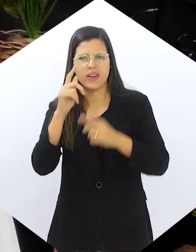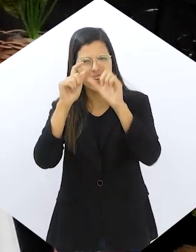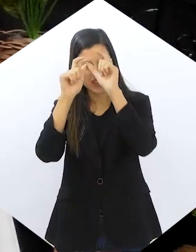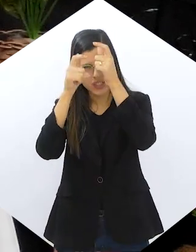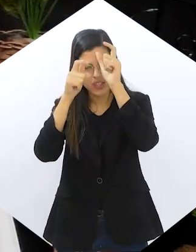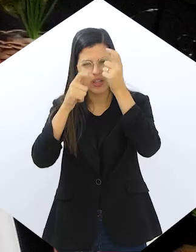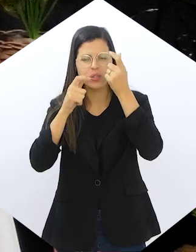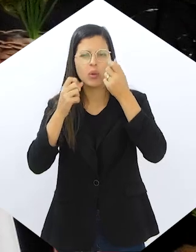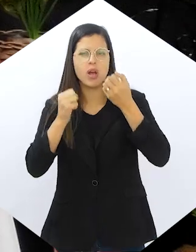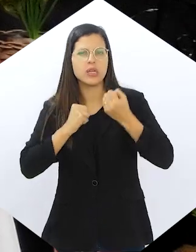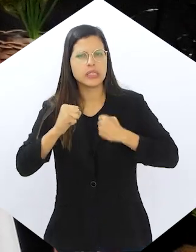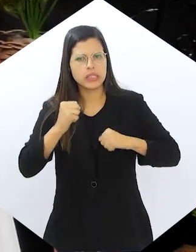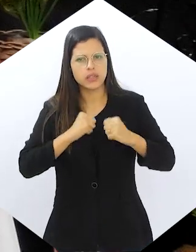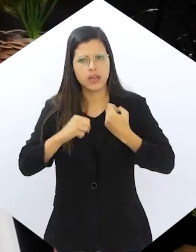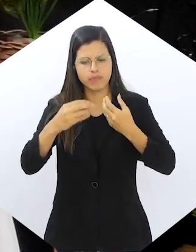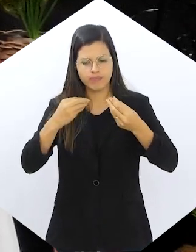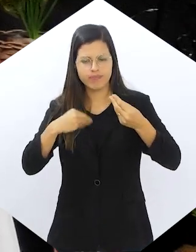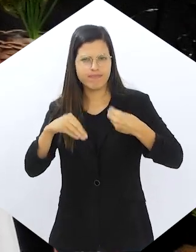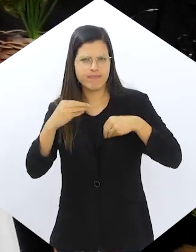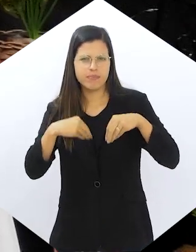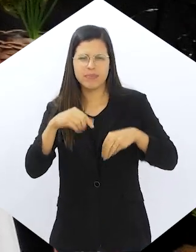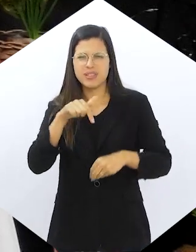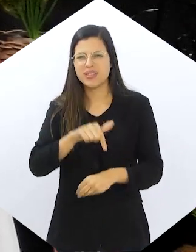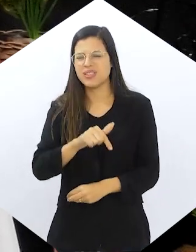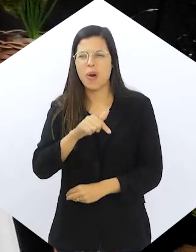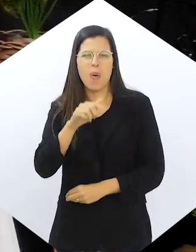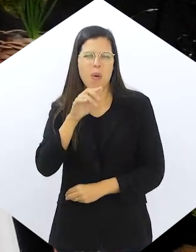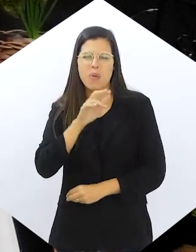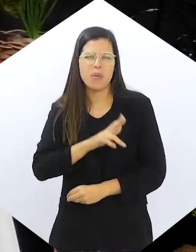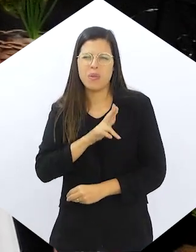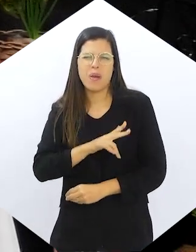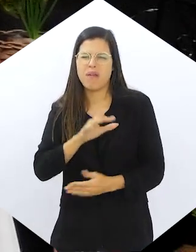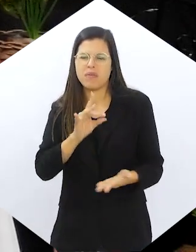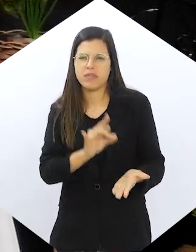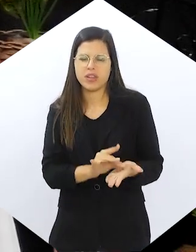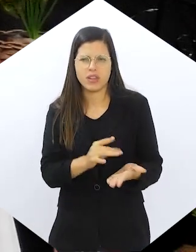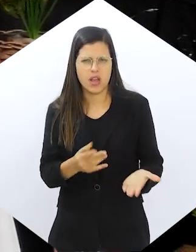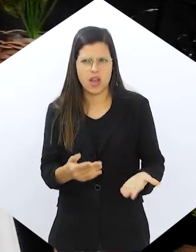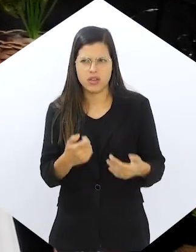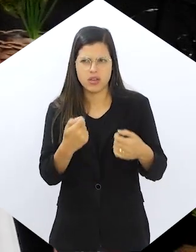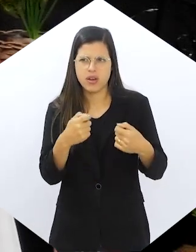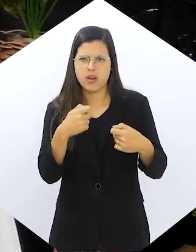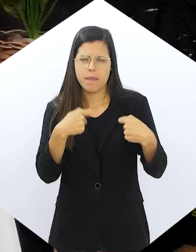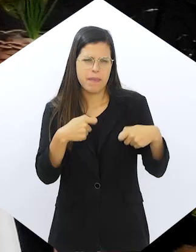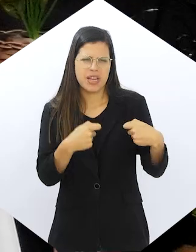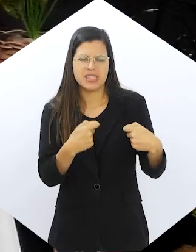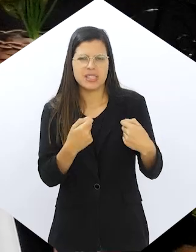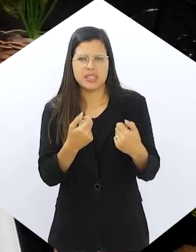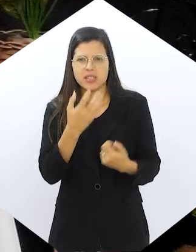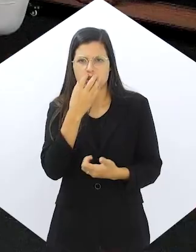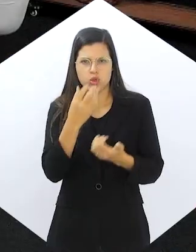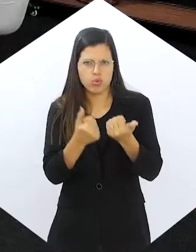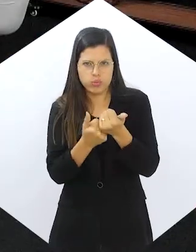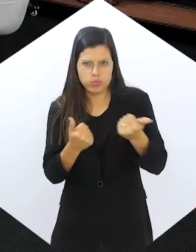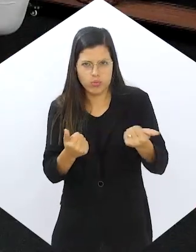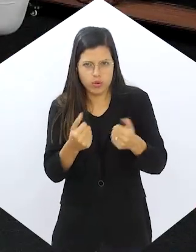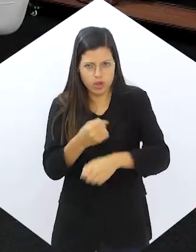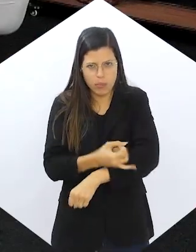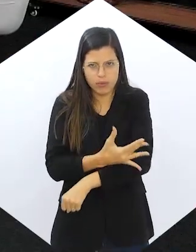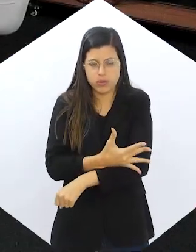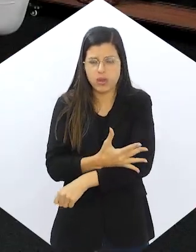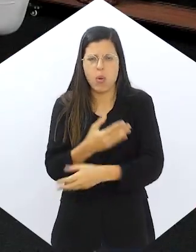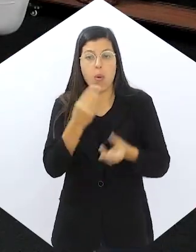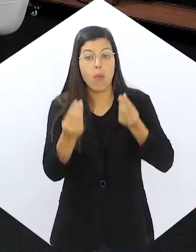do pânico, ansiedade, depressão são frescuras, né? Fala, você não precisa de um cão de suporte emocional. Como é que as